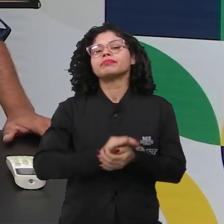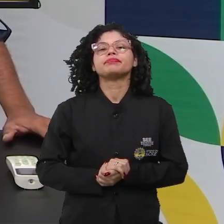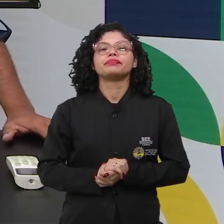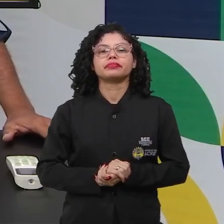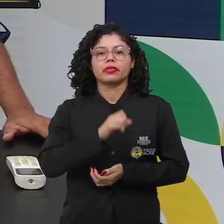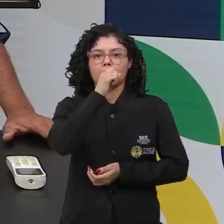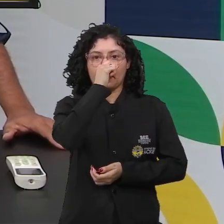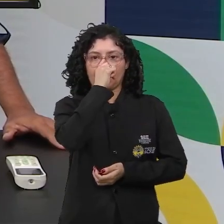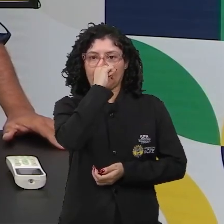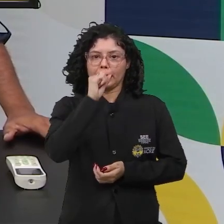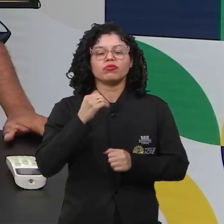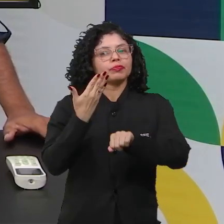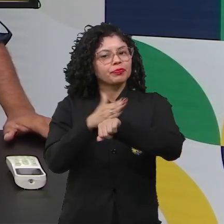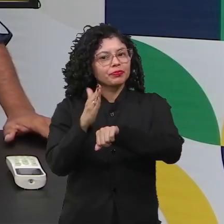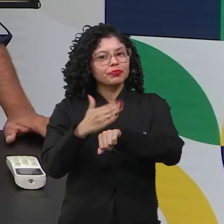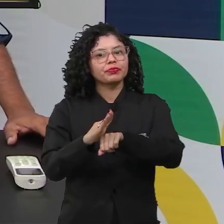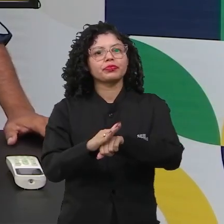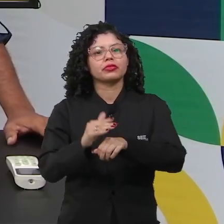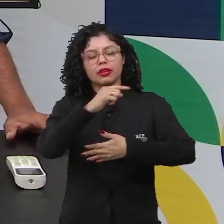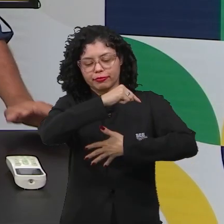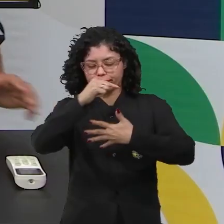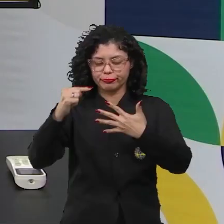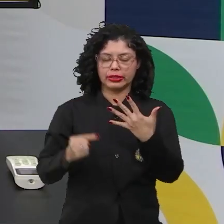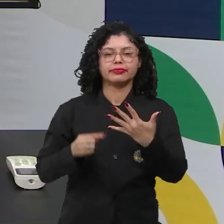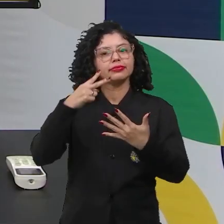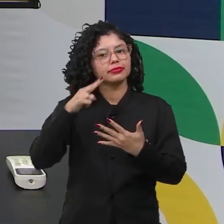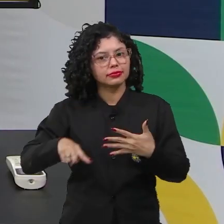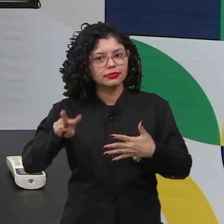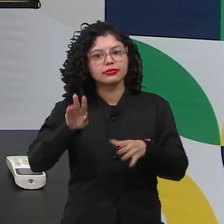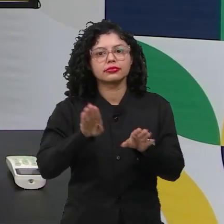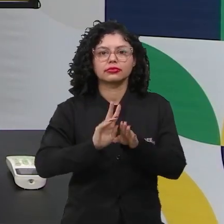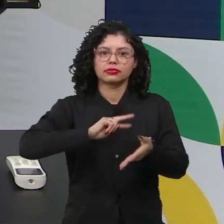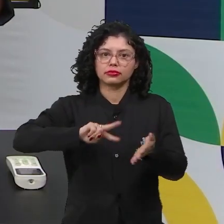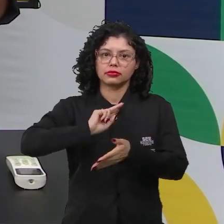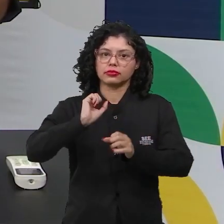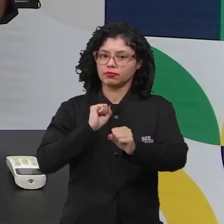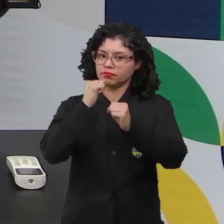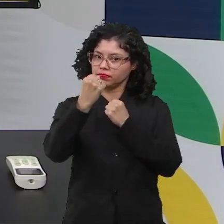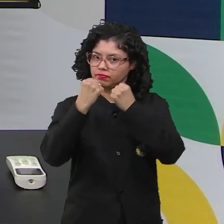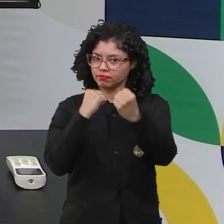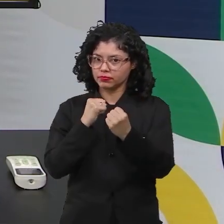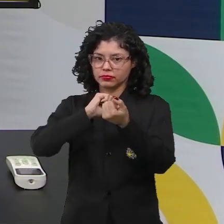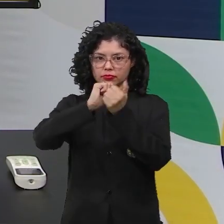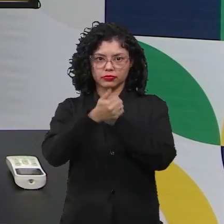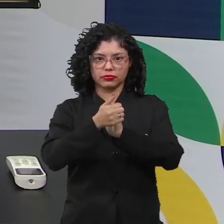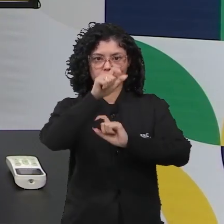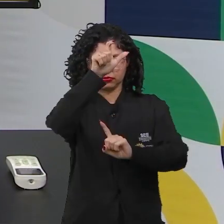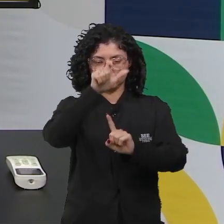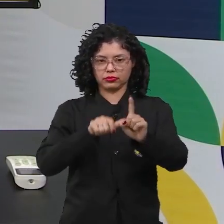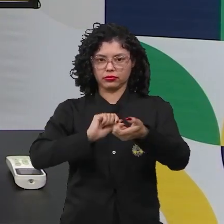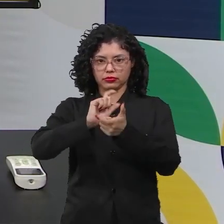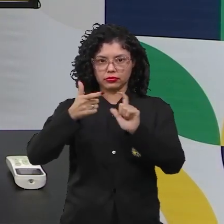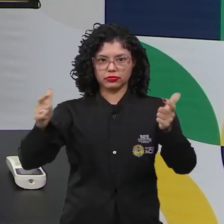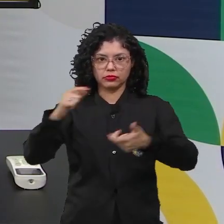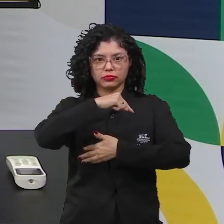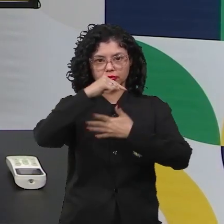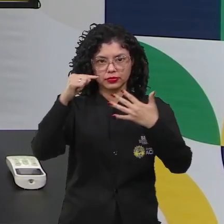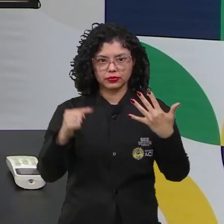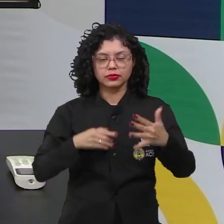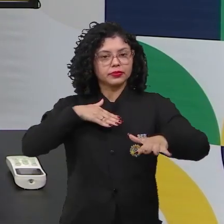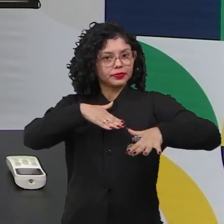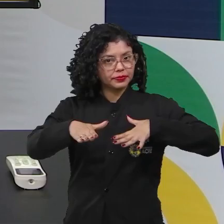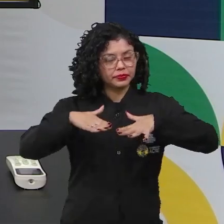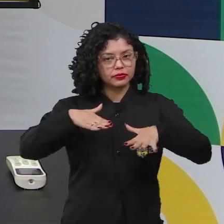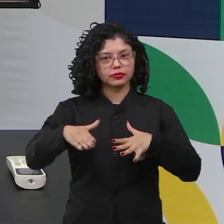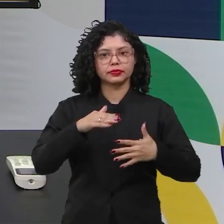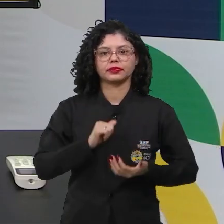esse direcionamento. As práticas são diversas, como a gente já mencionou, tem dança, tem luta, tem esporte. É amplo. Práticas corporais, movimentações